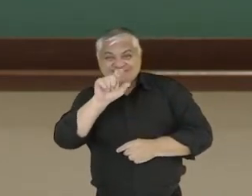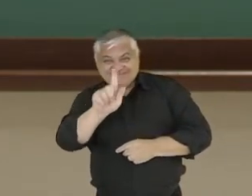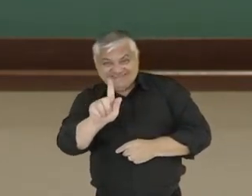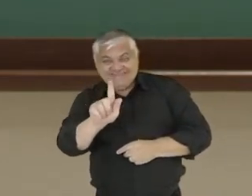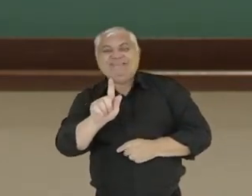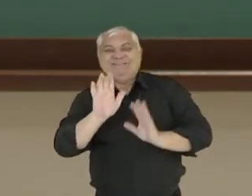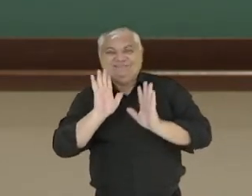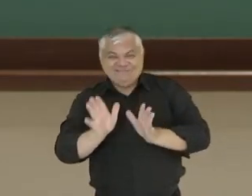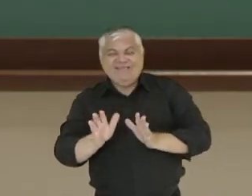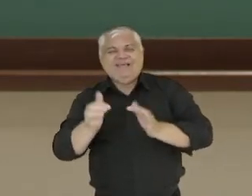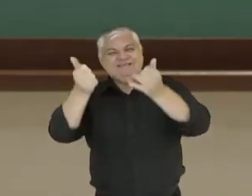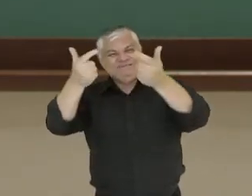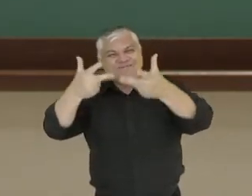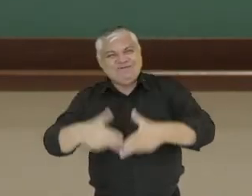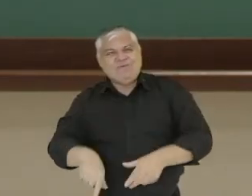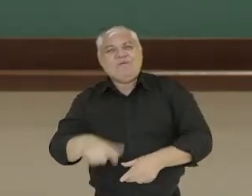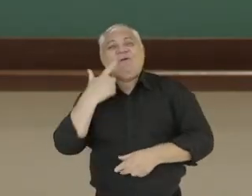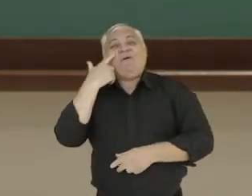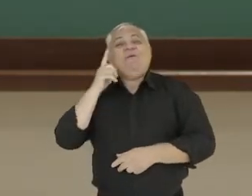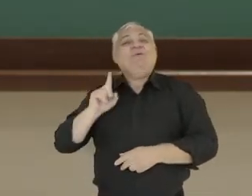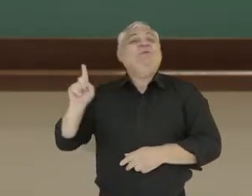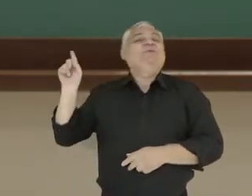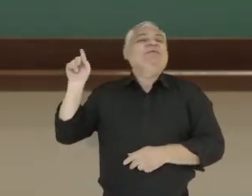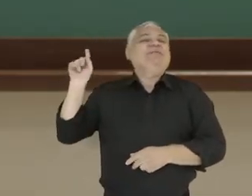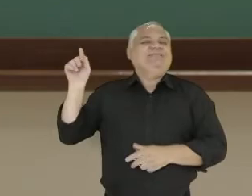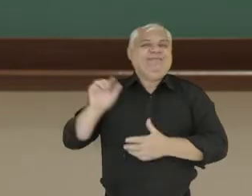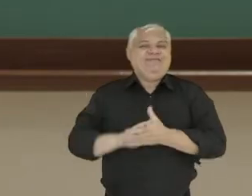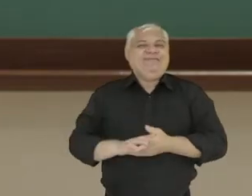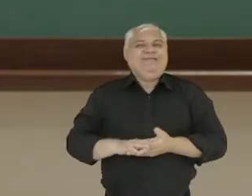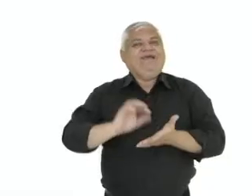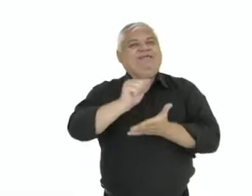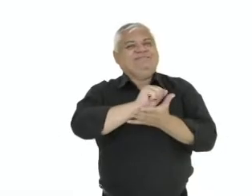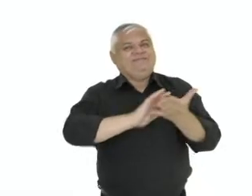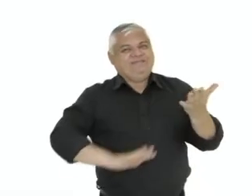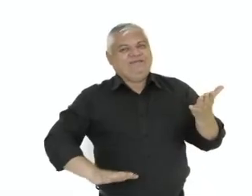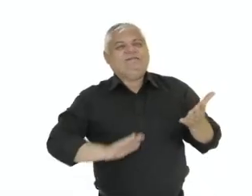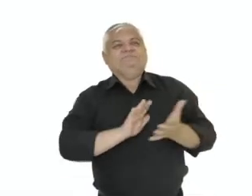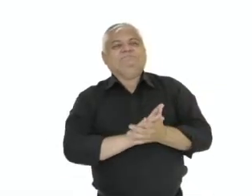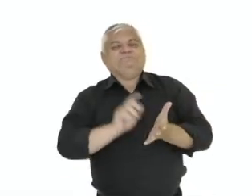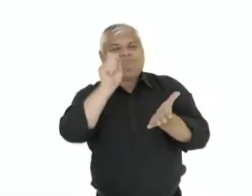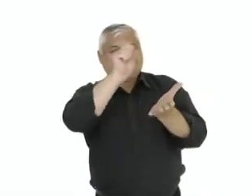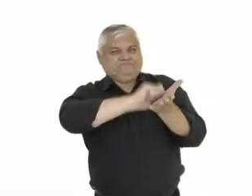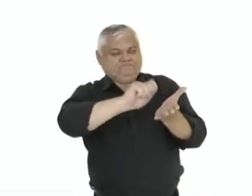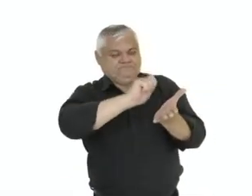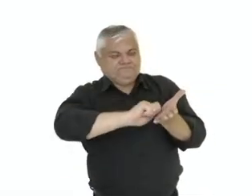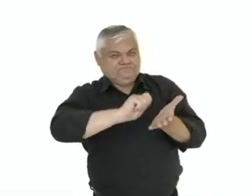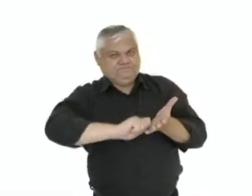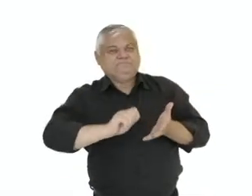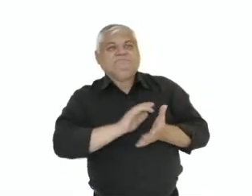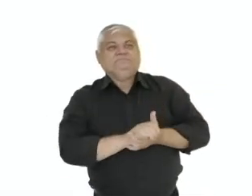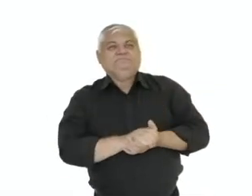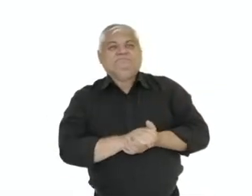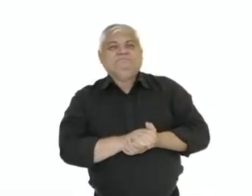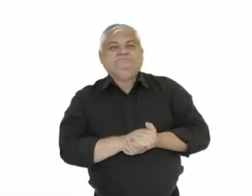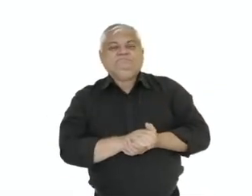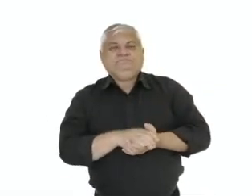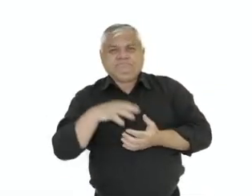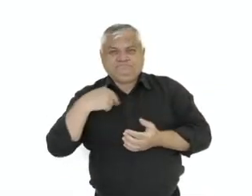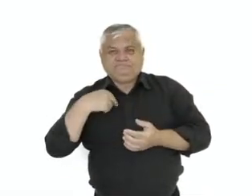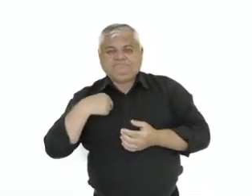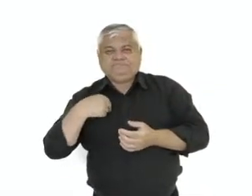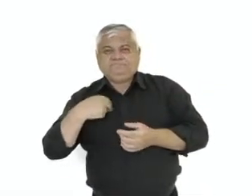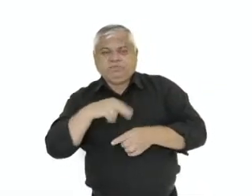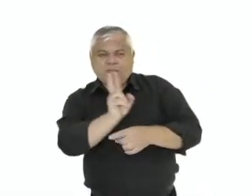do SIG, dá uma olhada no que aparece para você na tela, ó, nossa atividade. Anote aí no seu caderno, ó. O sensoriamento